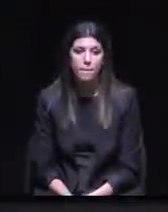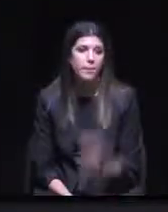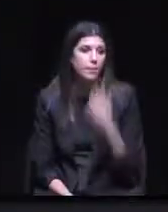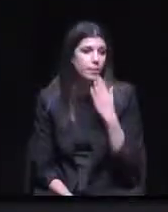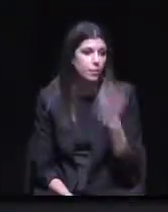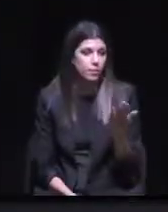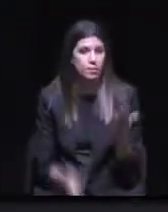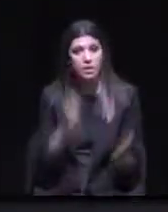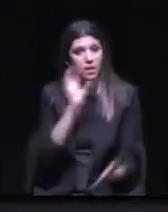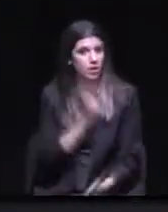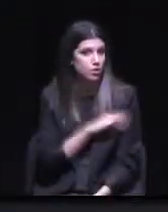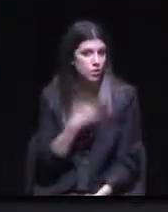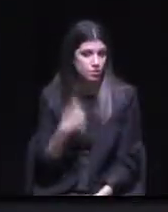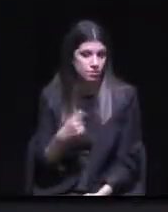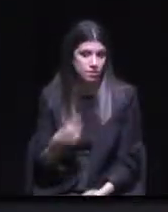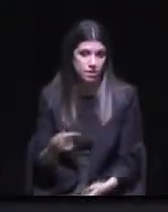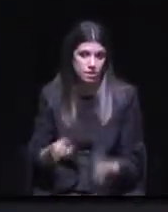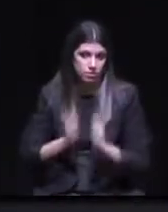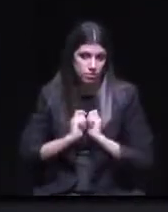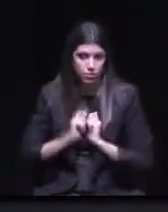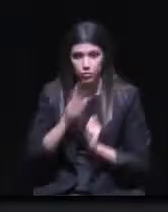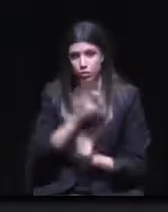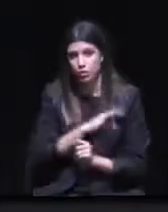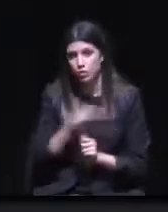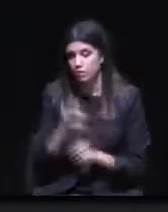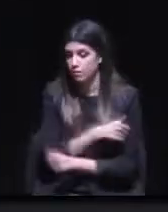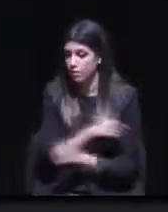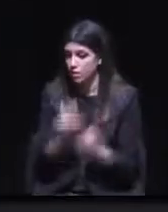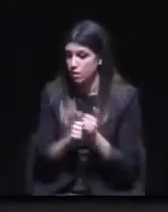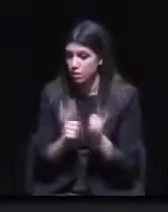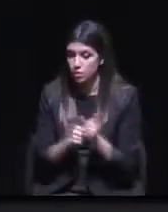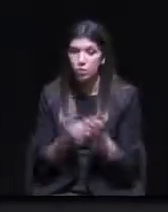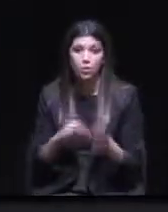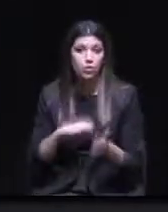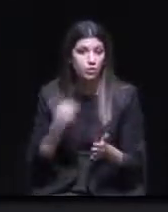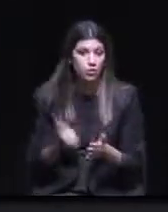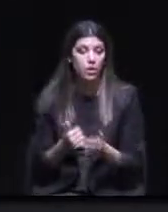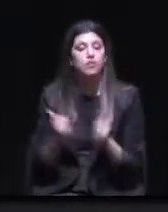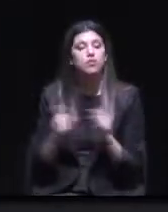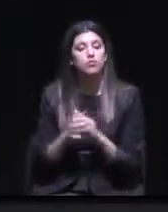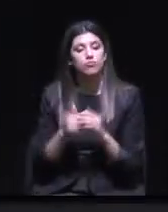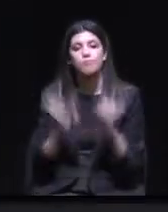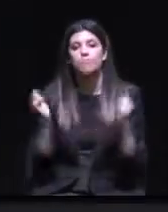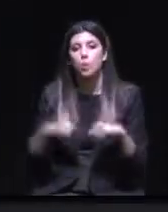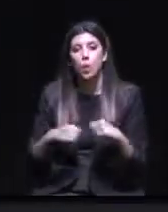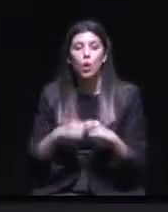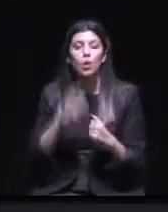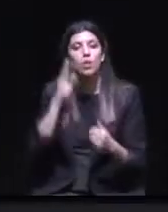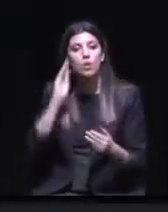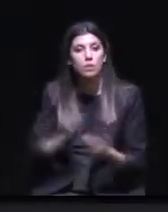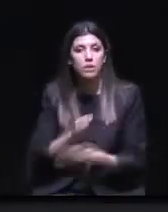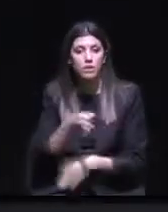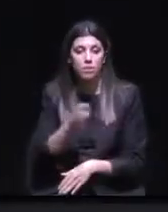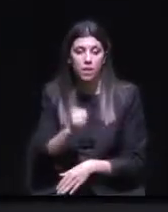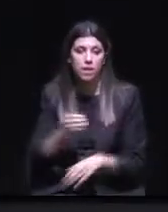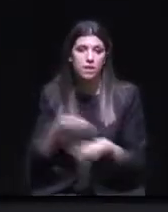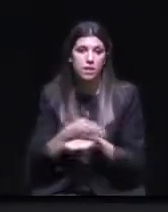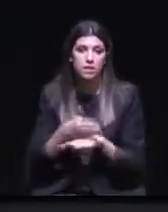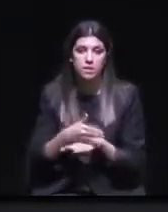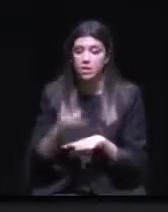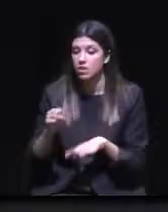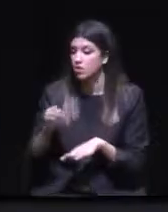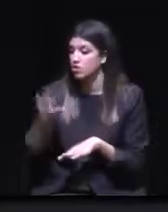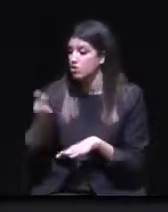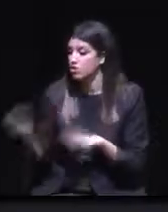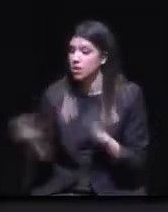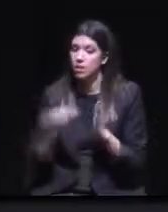Sra. Presidente em exercício, Sr. Vereador e Srs. Deputados, os verdes acompanham a recomendação do PS sobre o acesso do passo navegante à